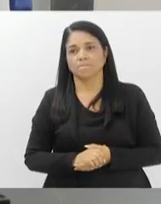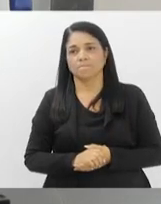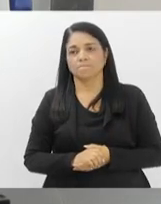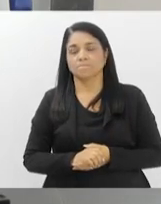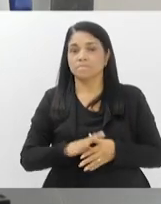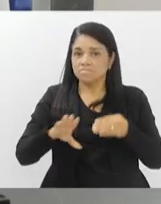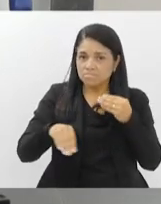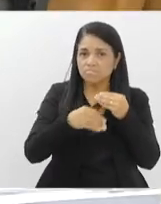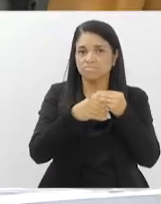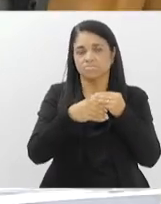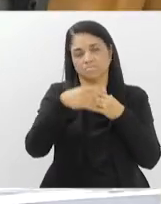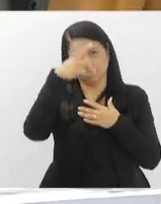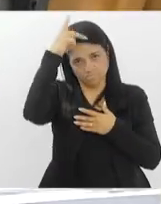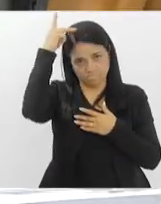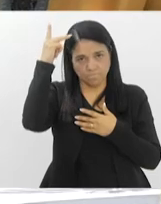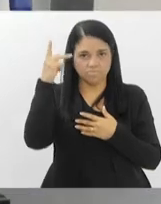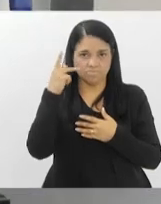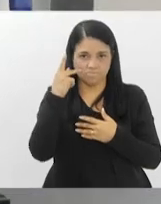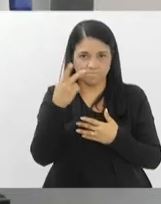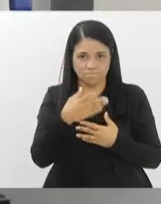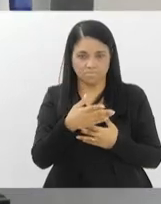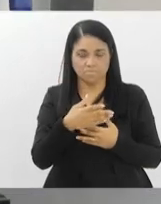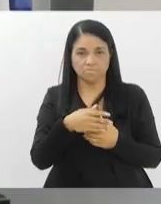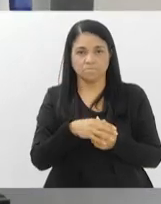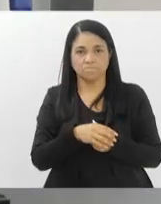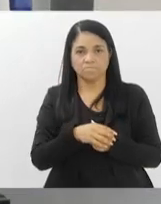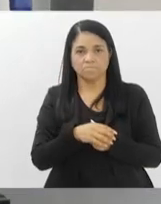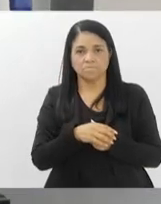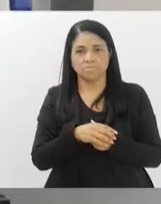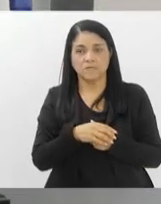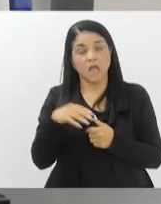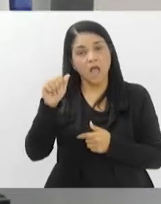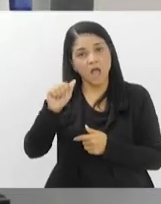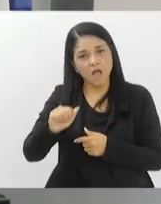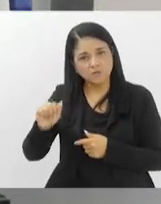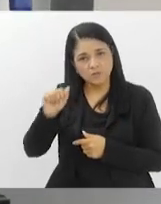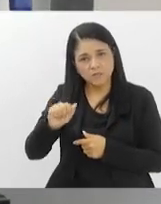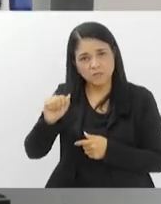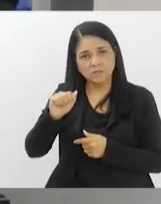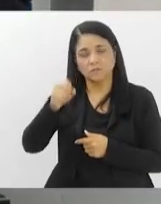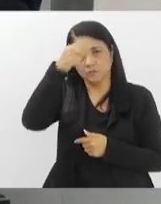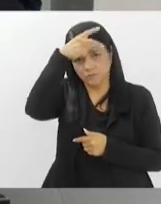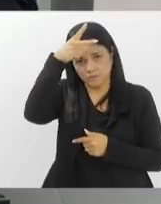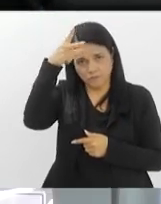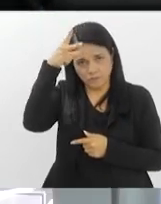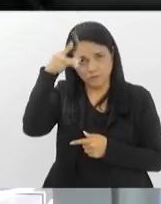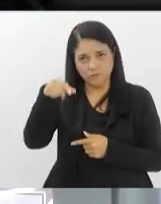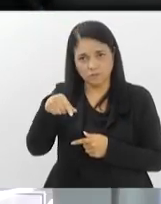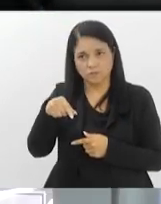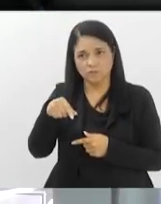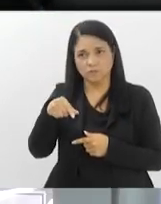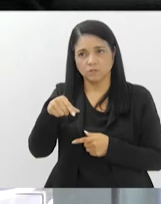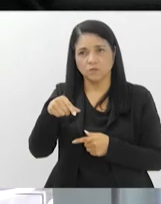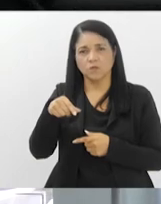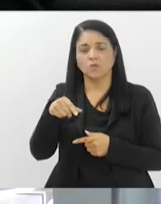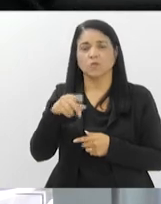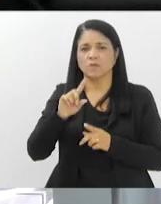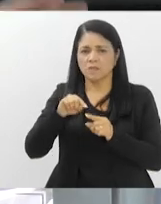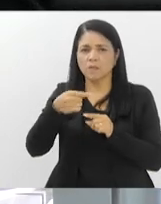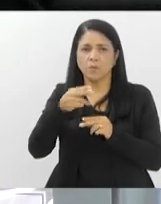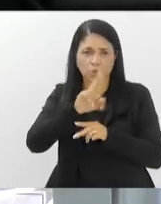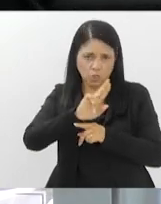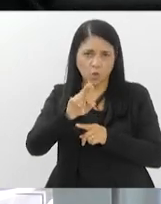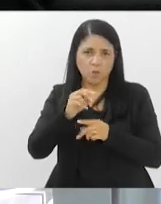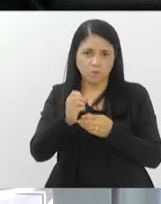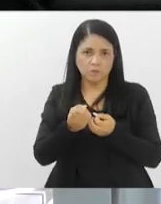Fred. O deputado Luiz Paulo é a Associação de Prefeitos, né? O nome é Associação esse. De Prefeitos. Depois eu prefeito. Posso dar até o nome, até, mas bom. É a Associação